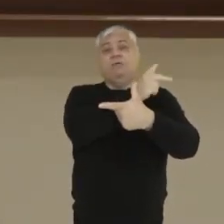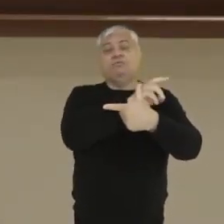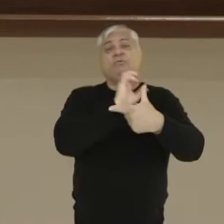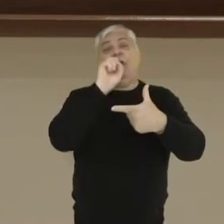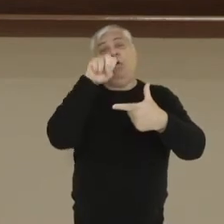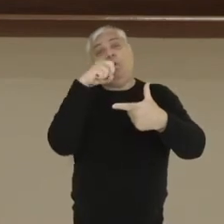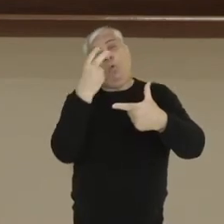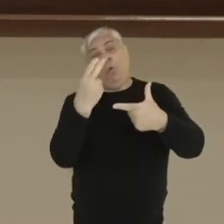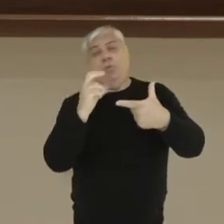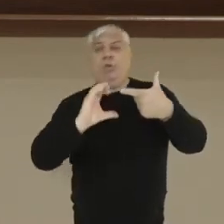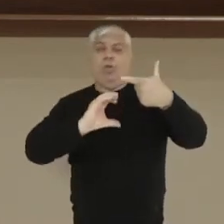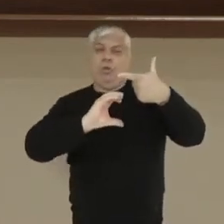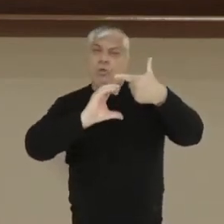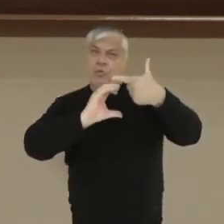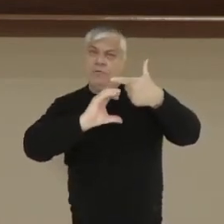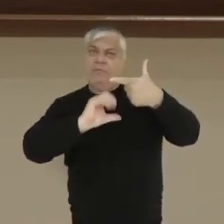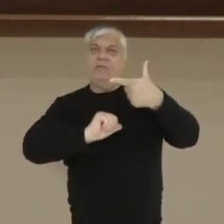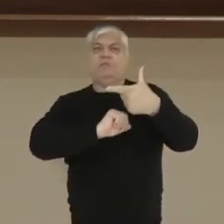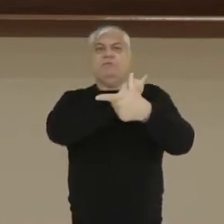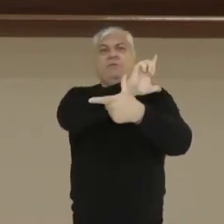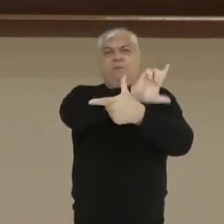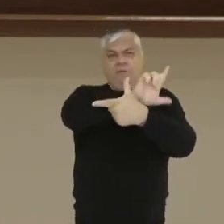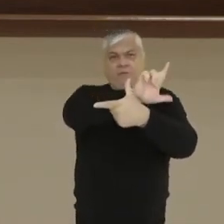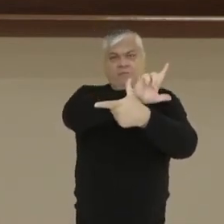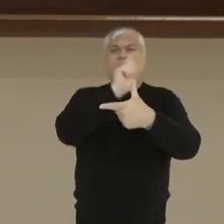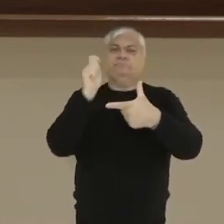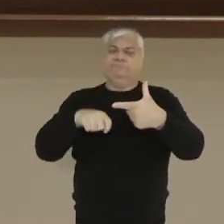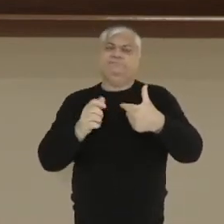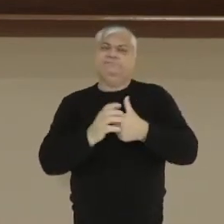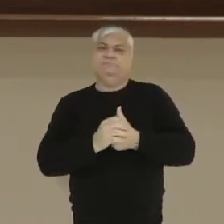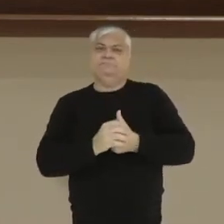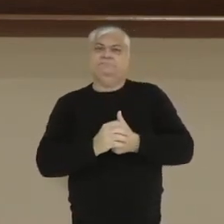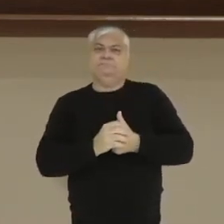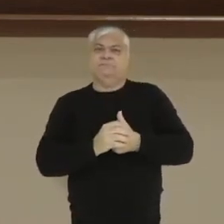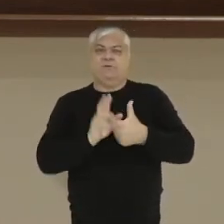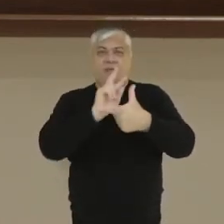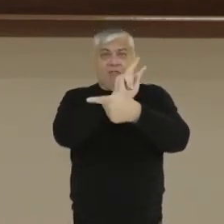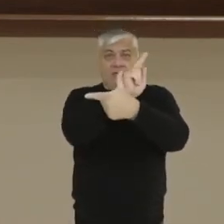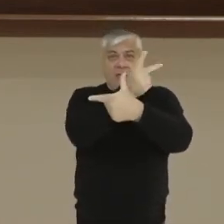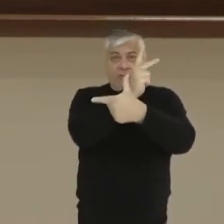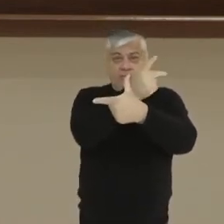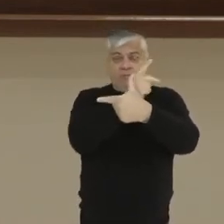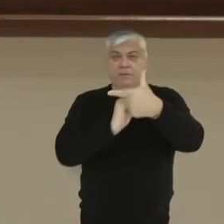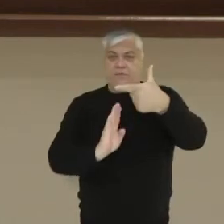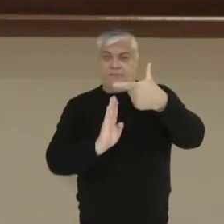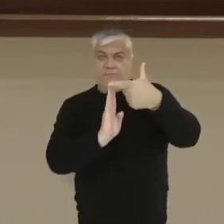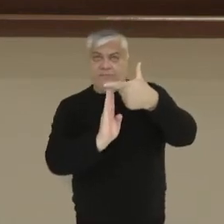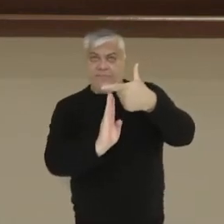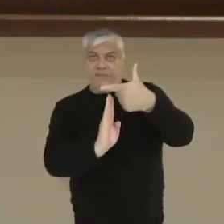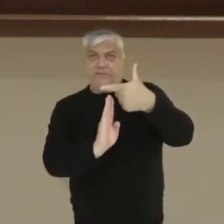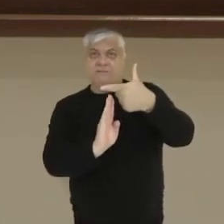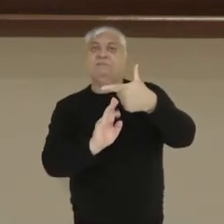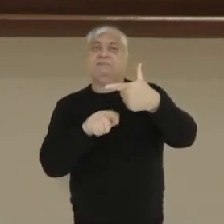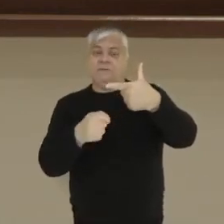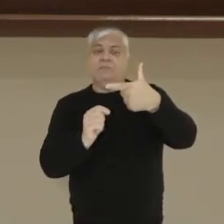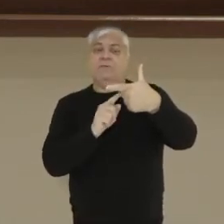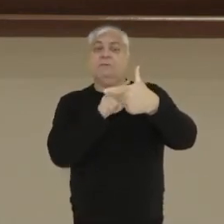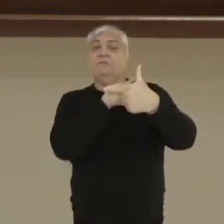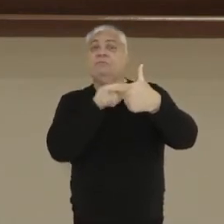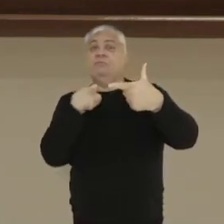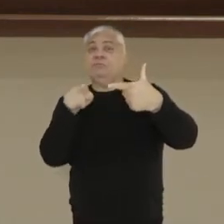Comprimento e largura não tem distinção, tá? Agora, a altura e a base, elas têm distinção. A base